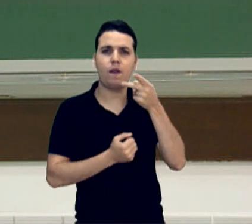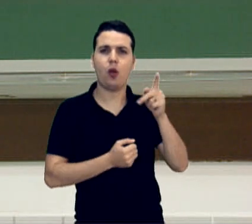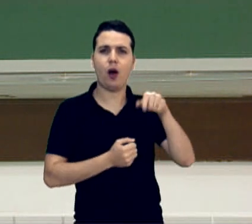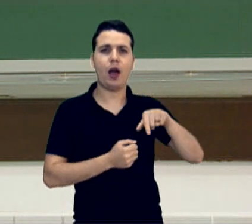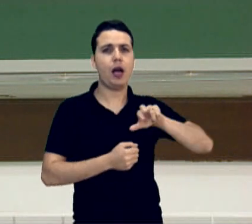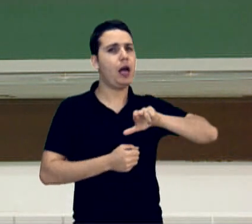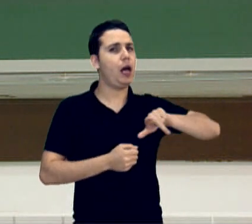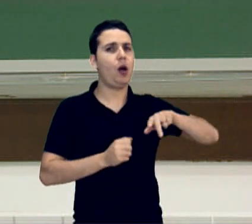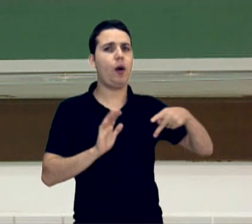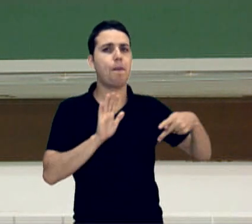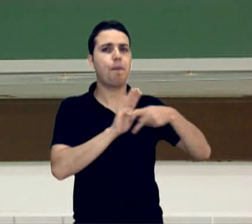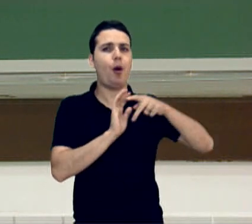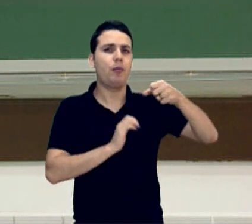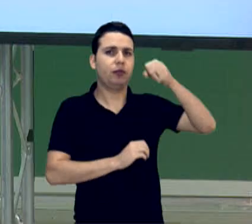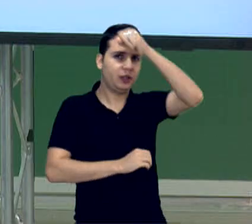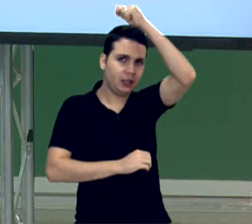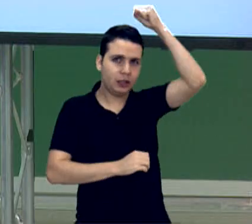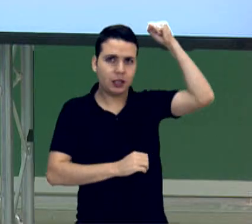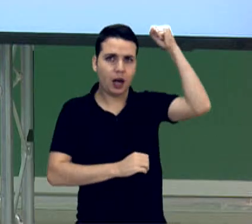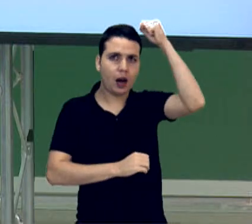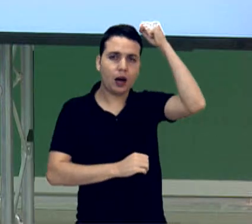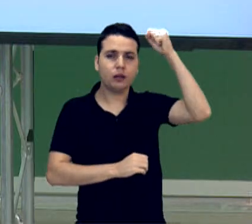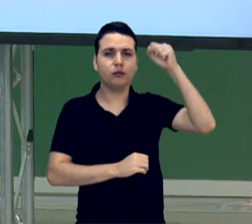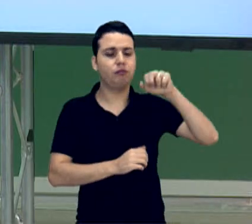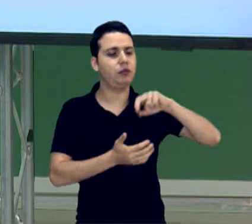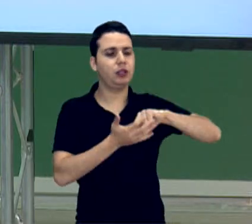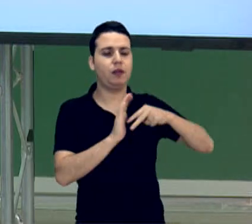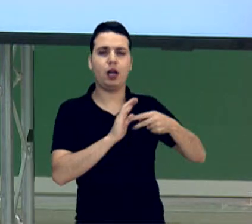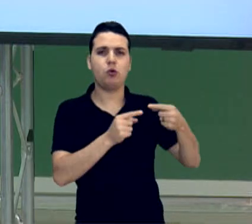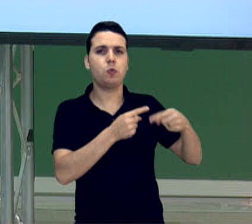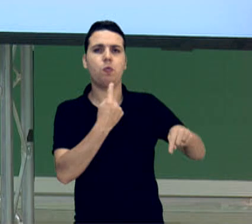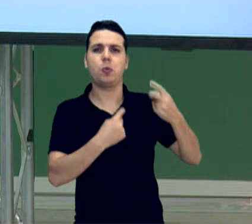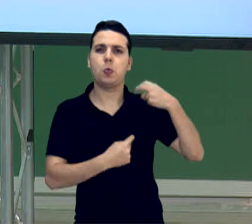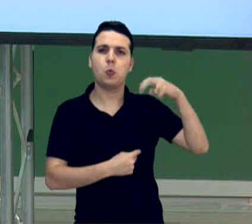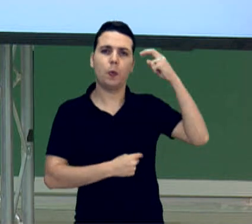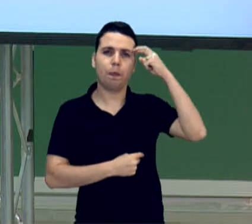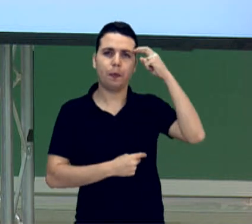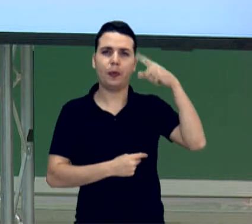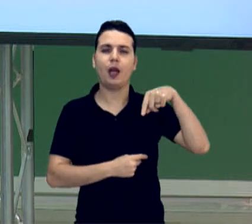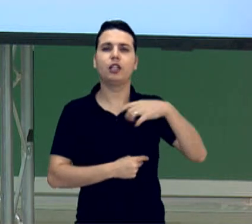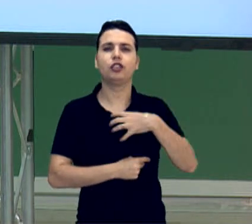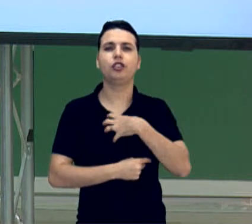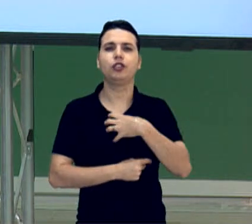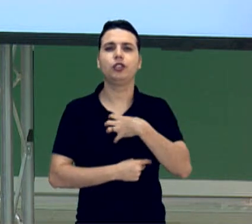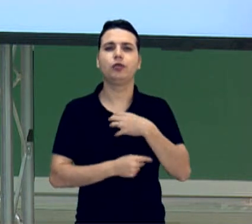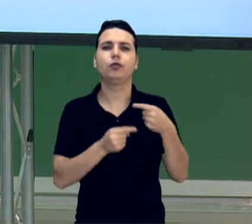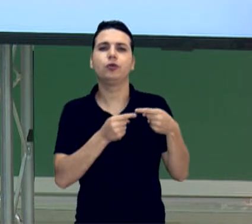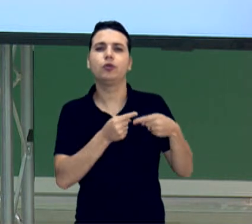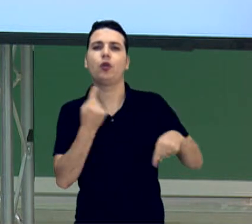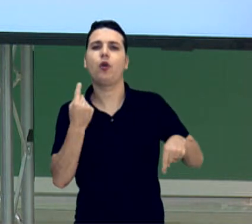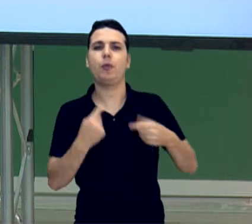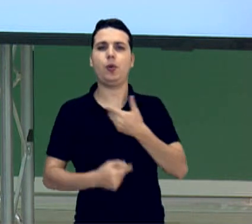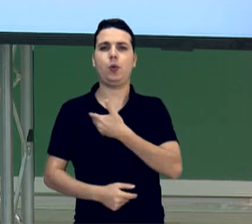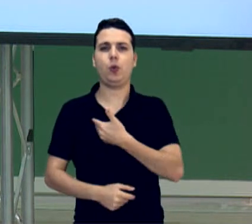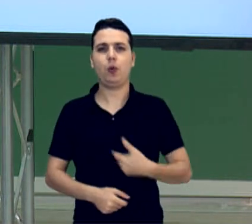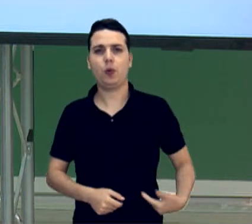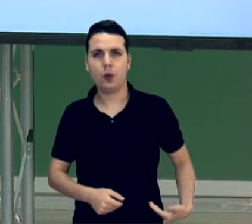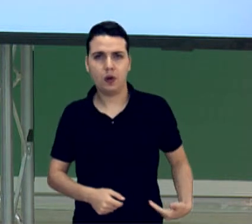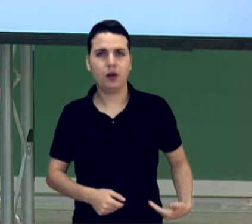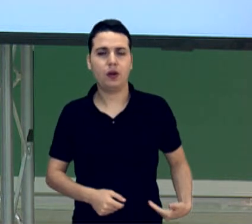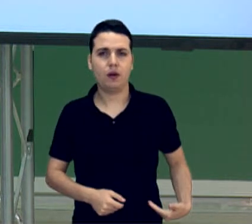não faz parte da cultura, um estilo que não condiz com o governo,